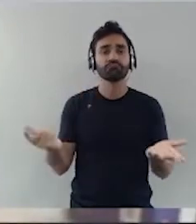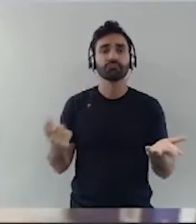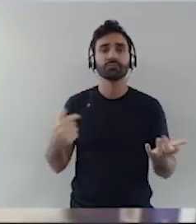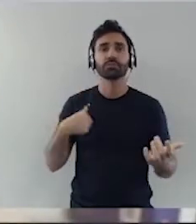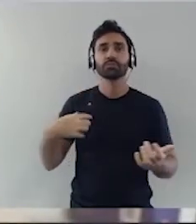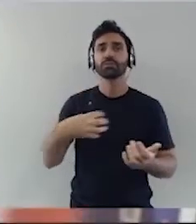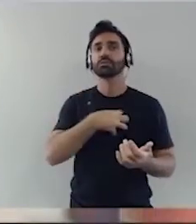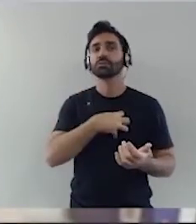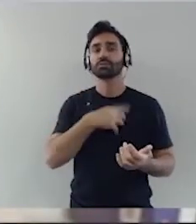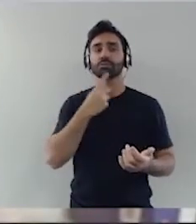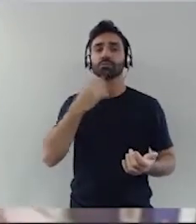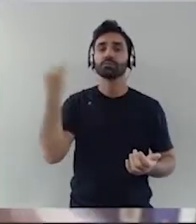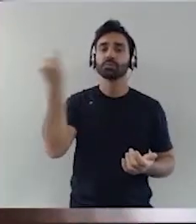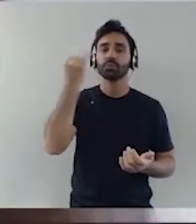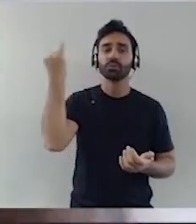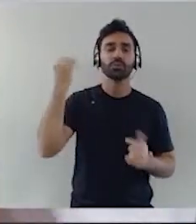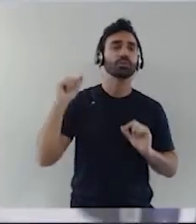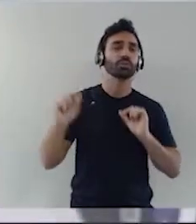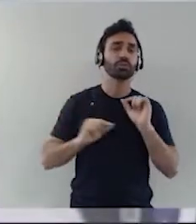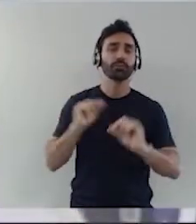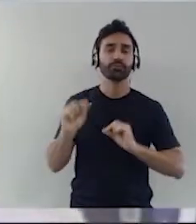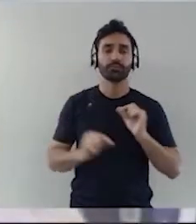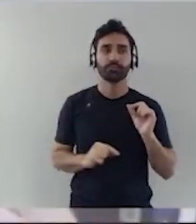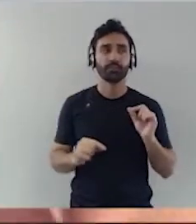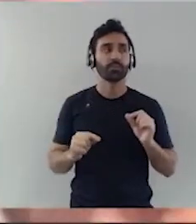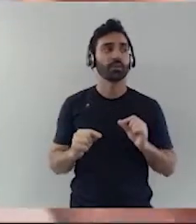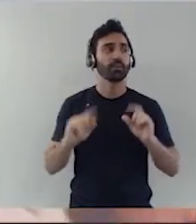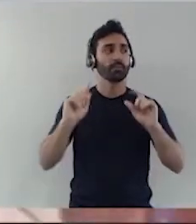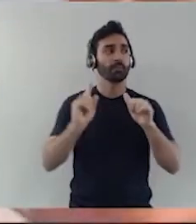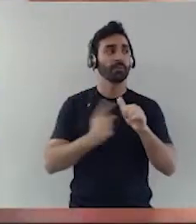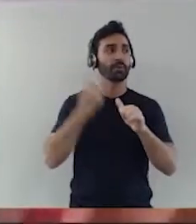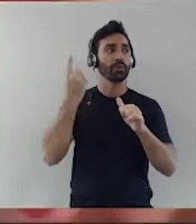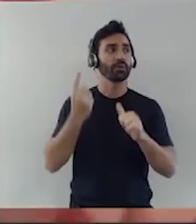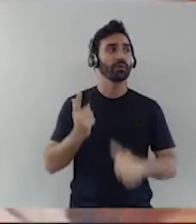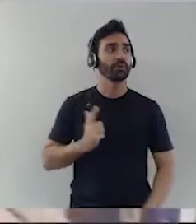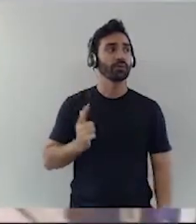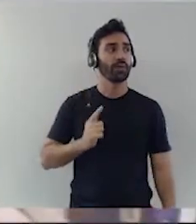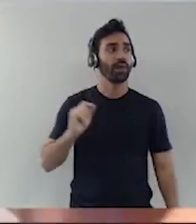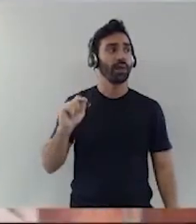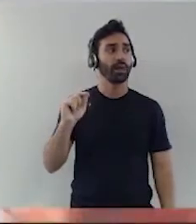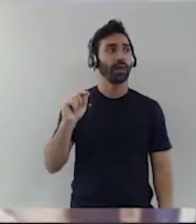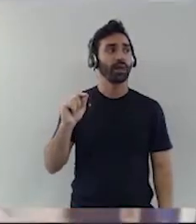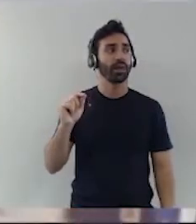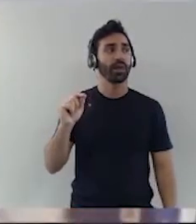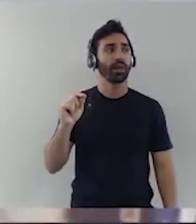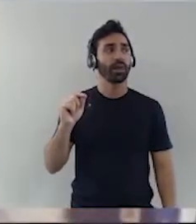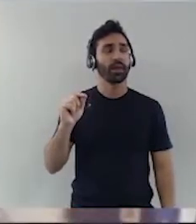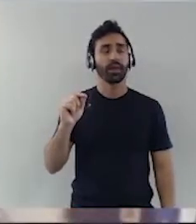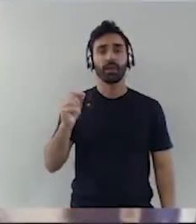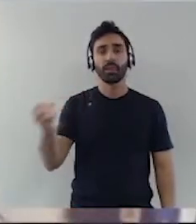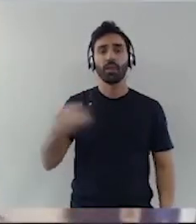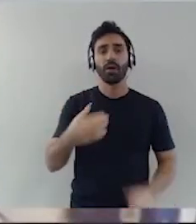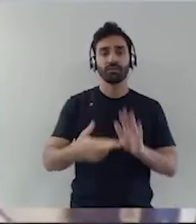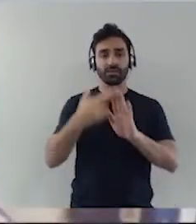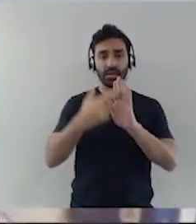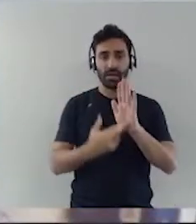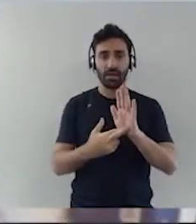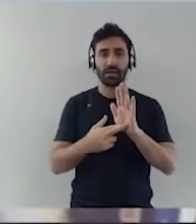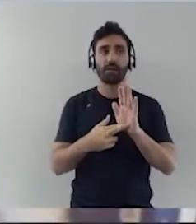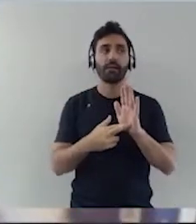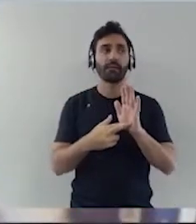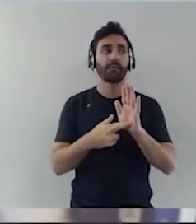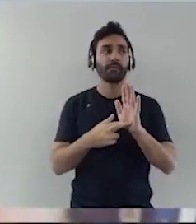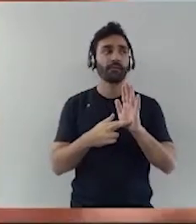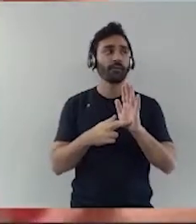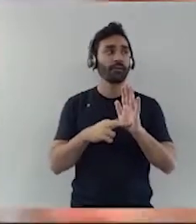importante é o seguinte: de um lado, nós temos as novas normas de procedimento que foram introduzidas